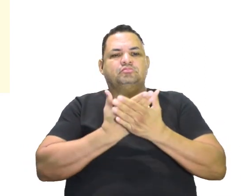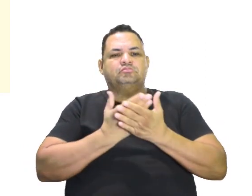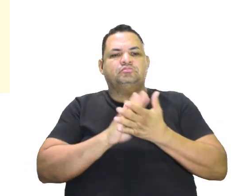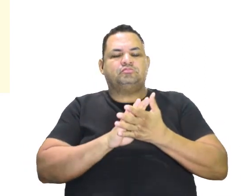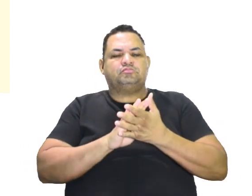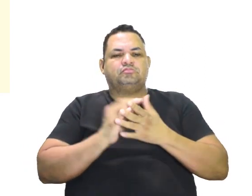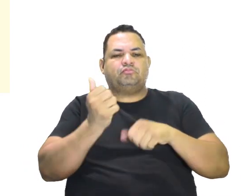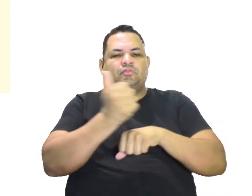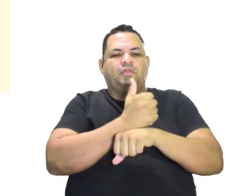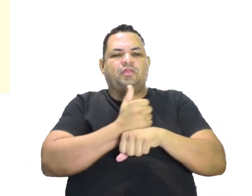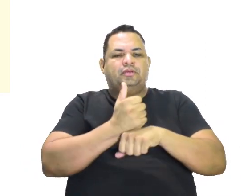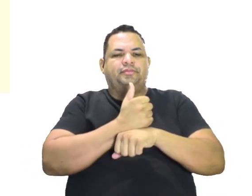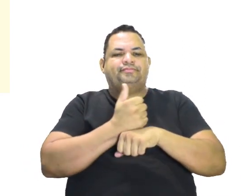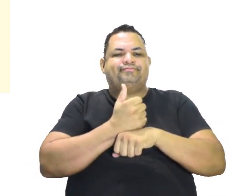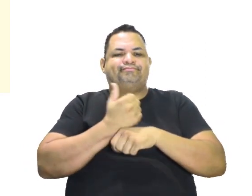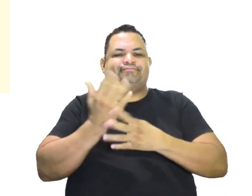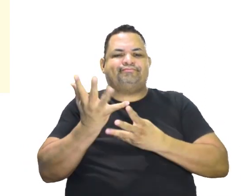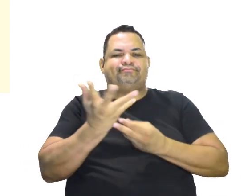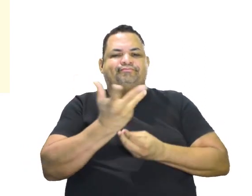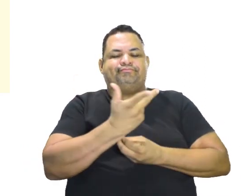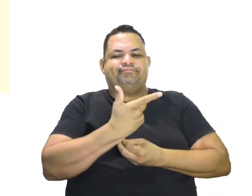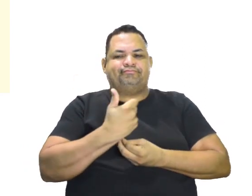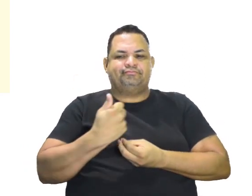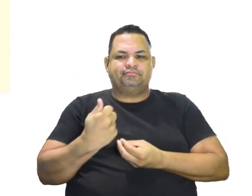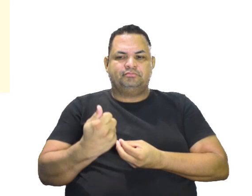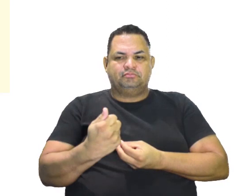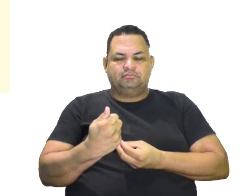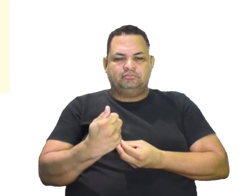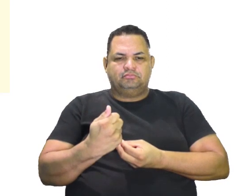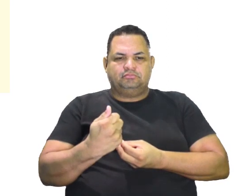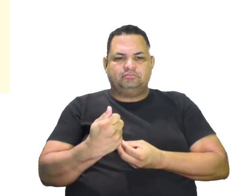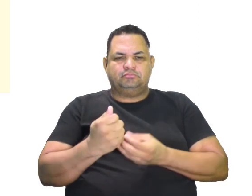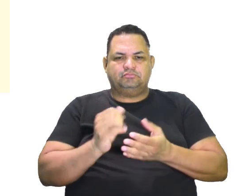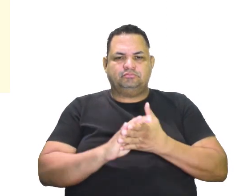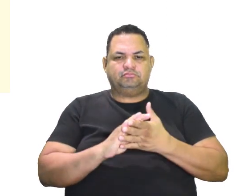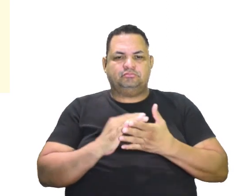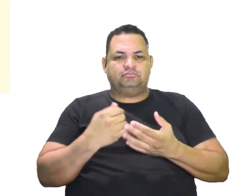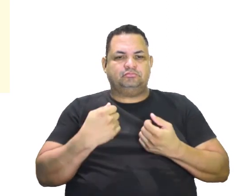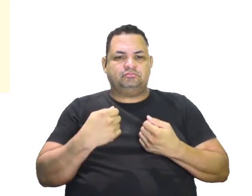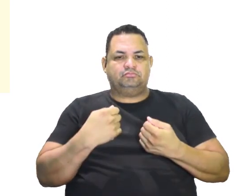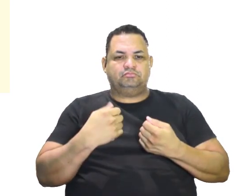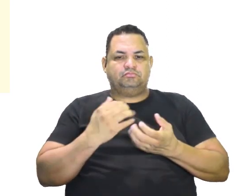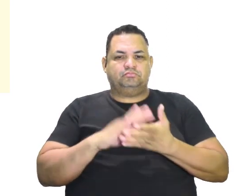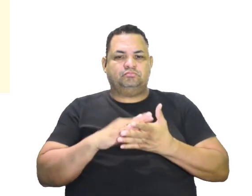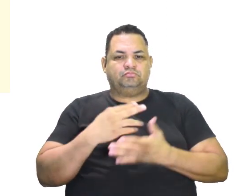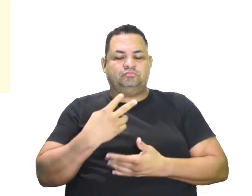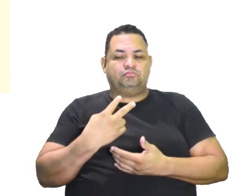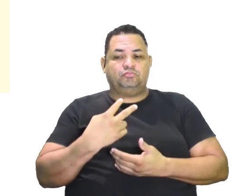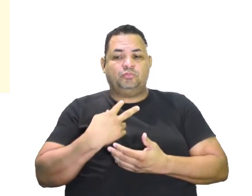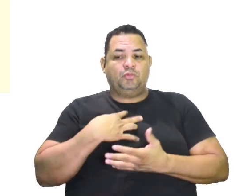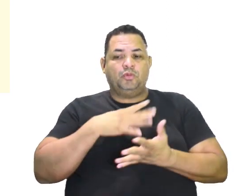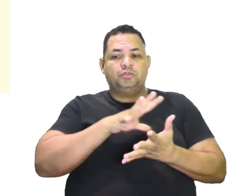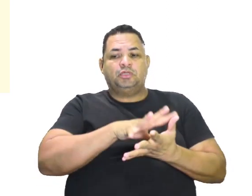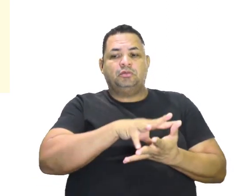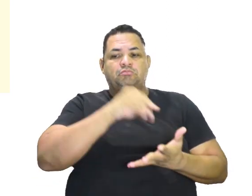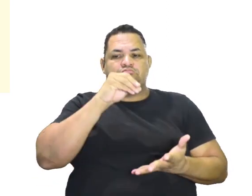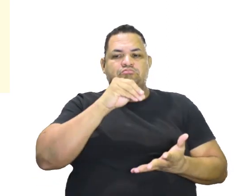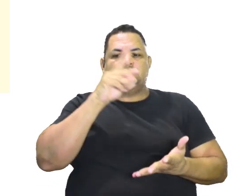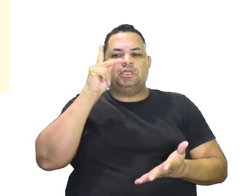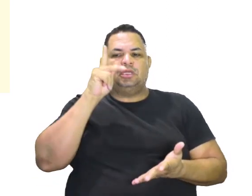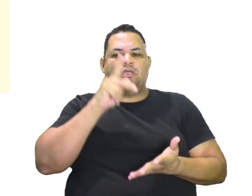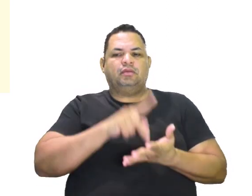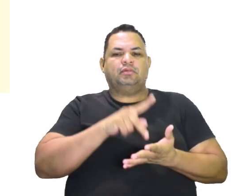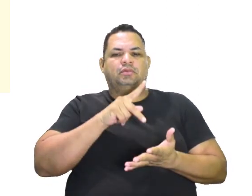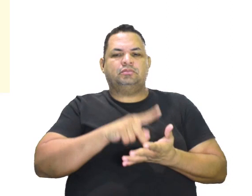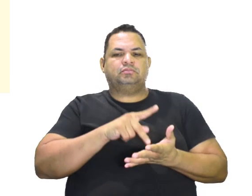o artista, está vendo aqui, está bem explicadinho, o artista não deve imitar a realidade. Então,